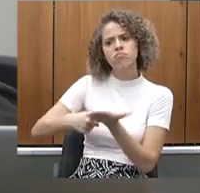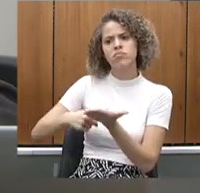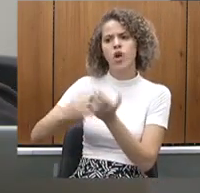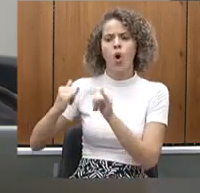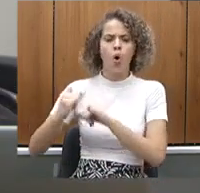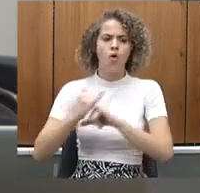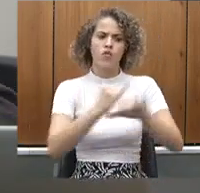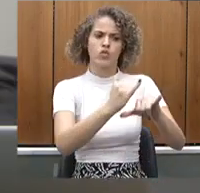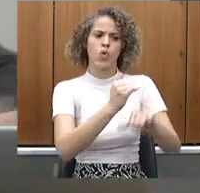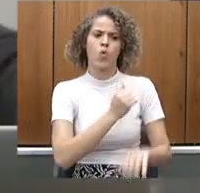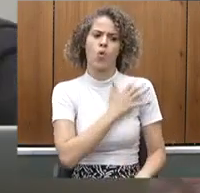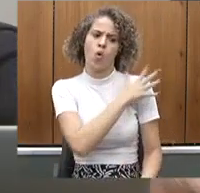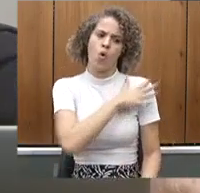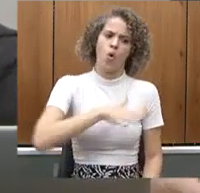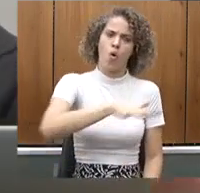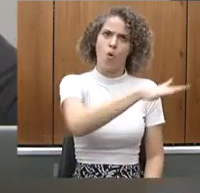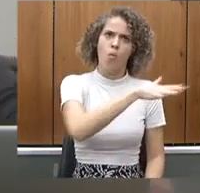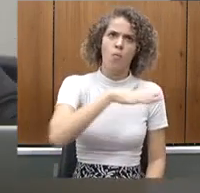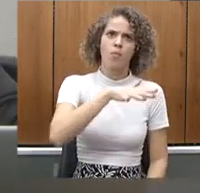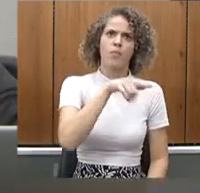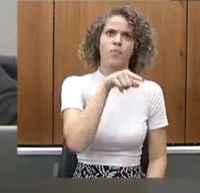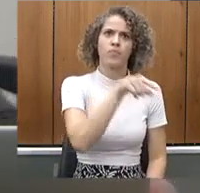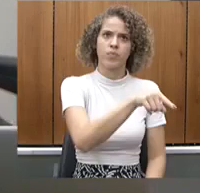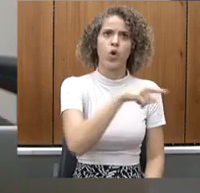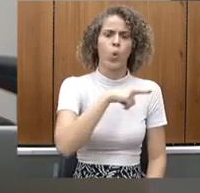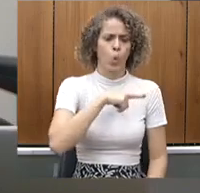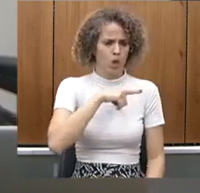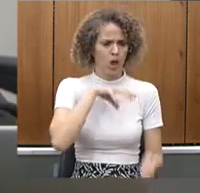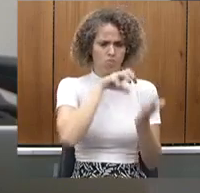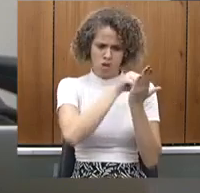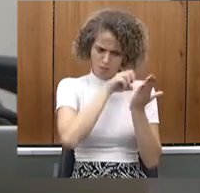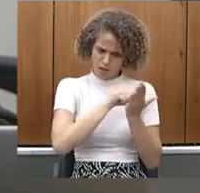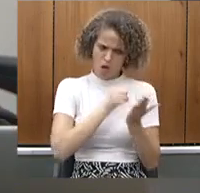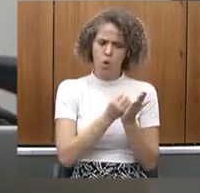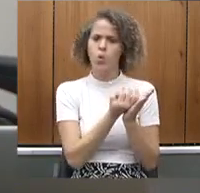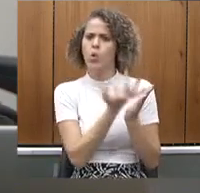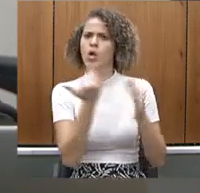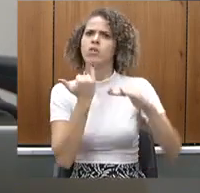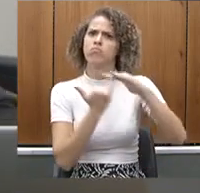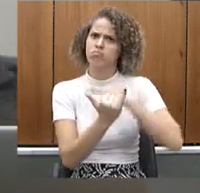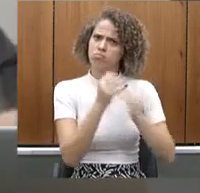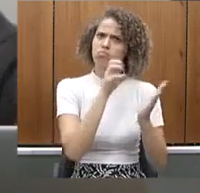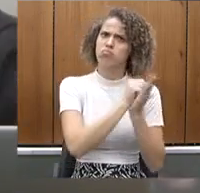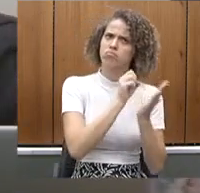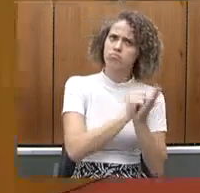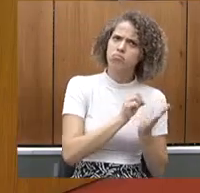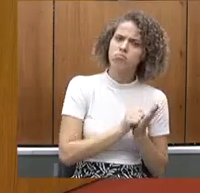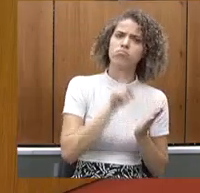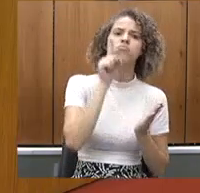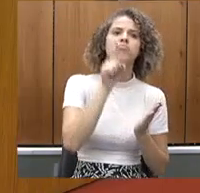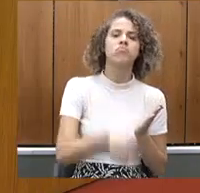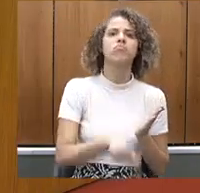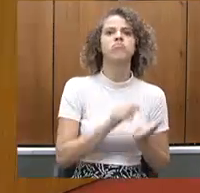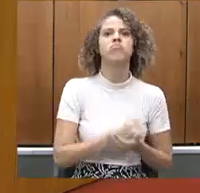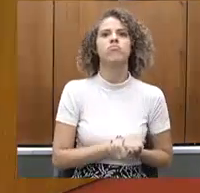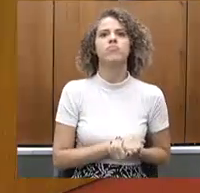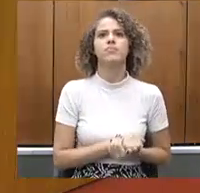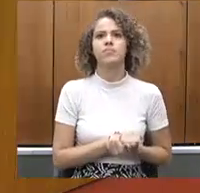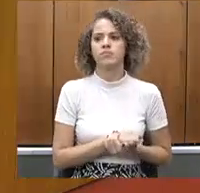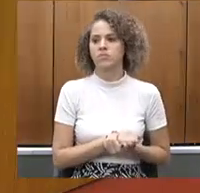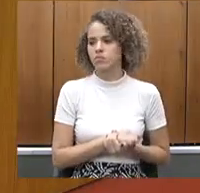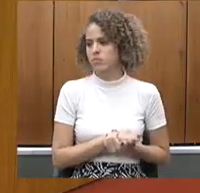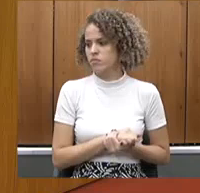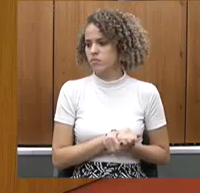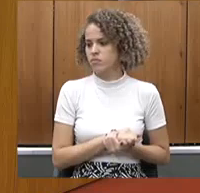eu vi aqui os dados os números da instituição deputadão que são números assim é